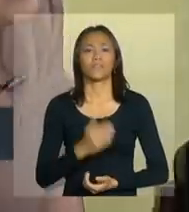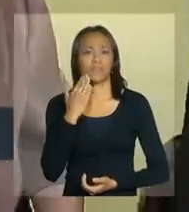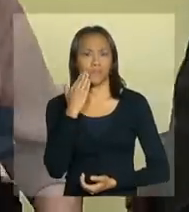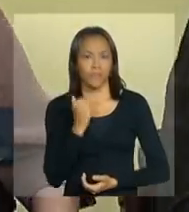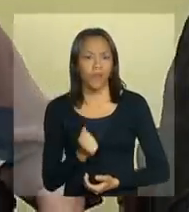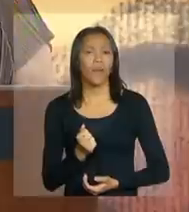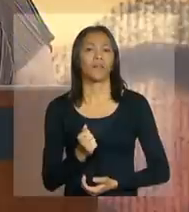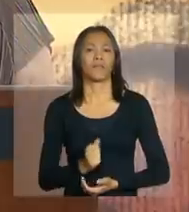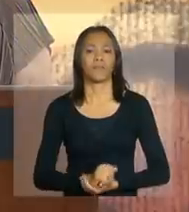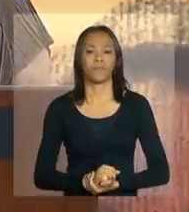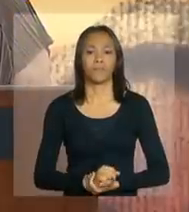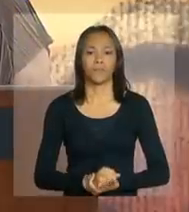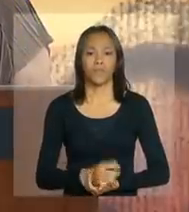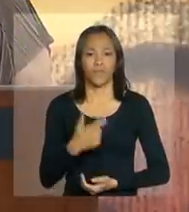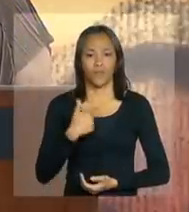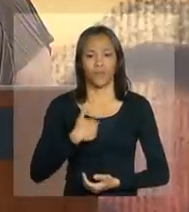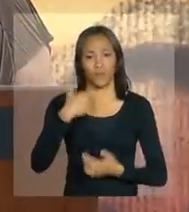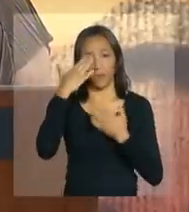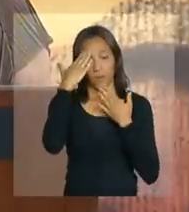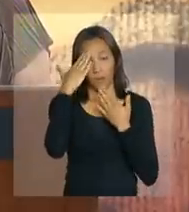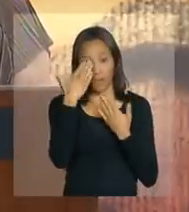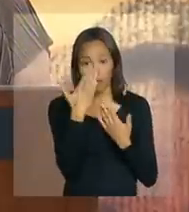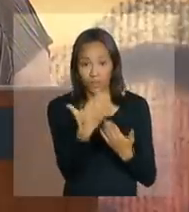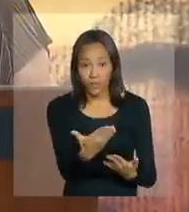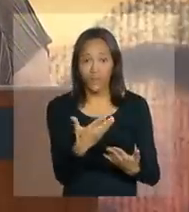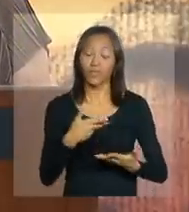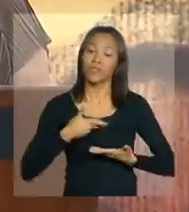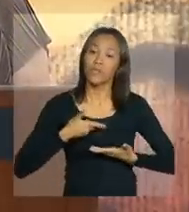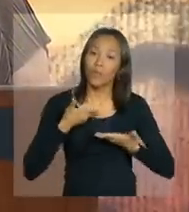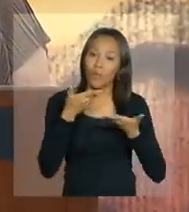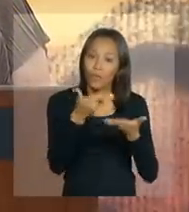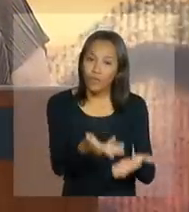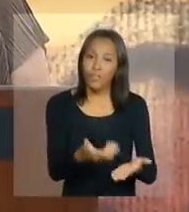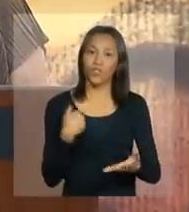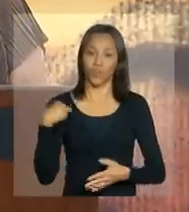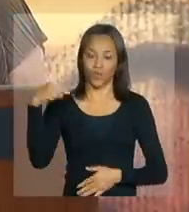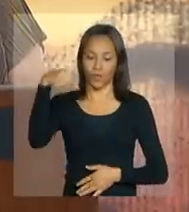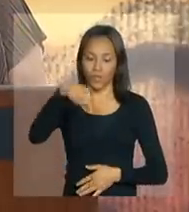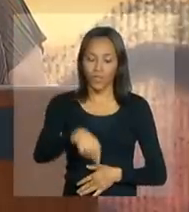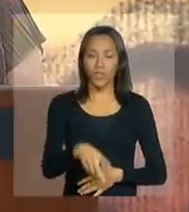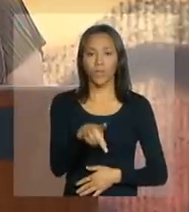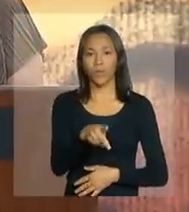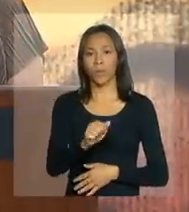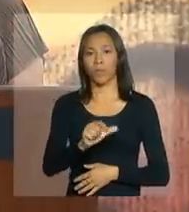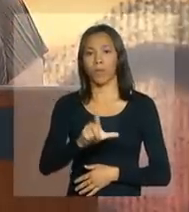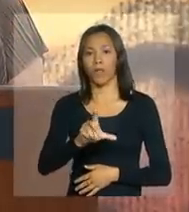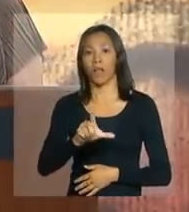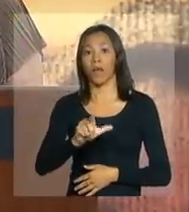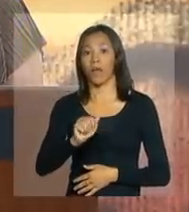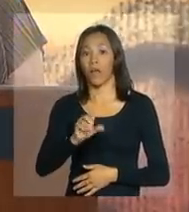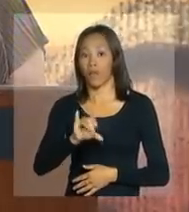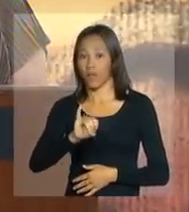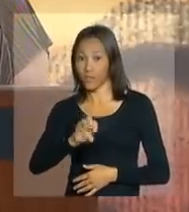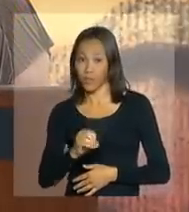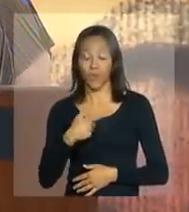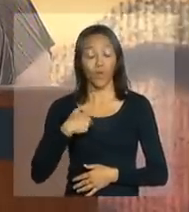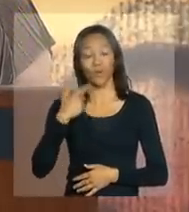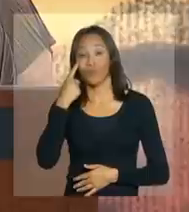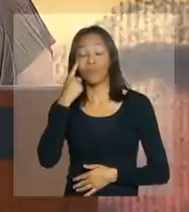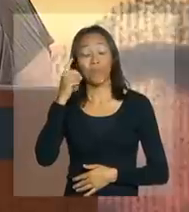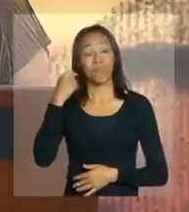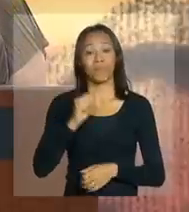presidente Dilma tô agradecendo esse convite de vir hoje aqui no palácio que a gente não esperava estar aqui